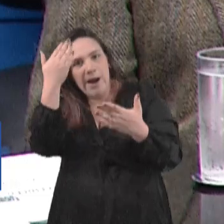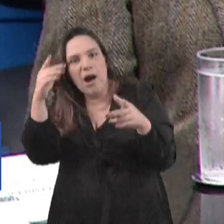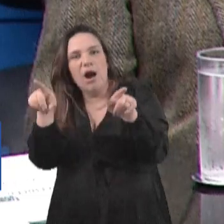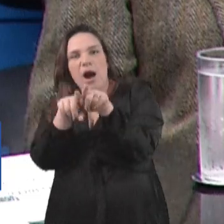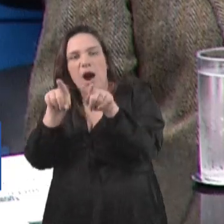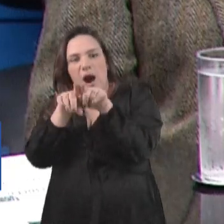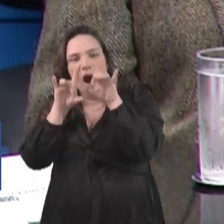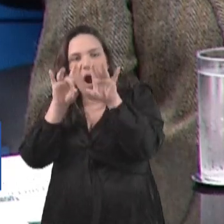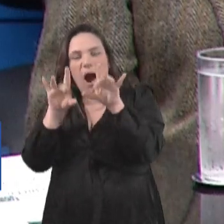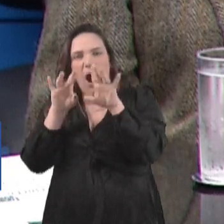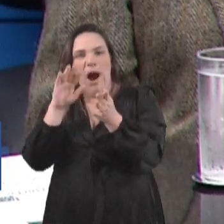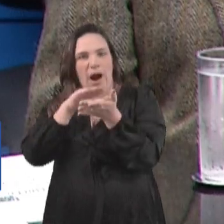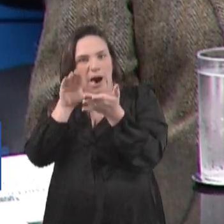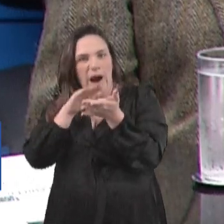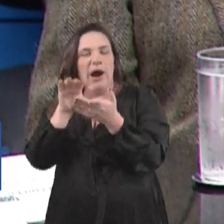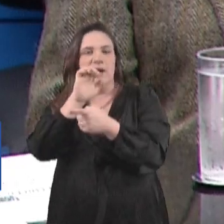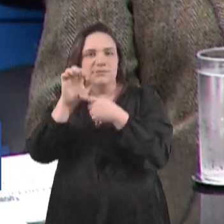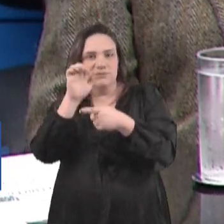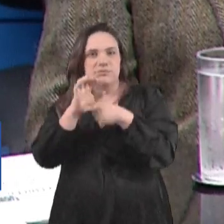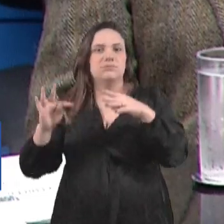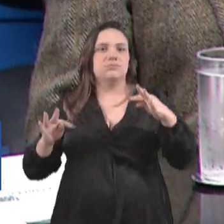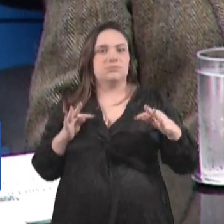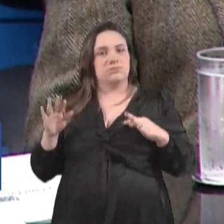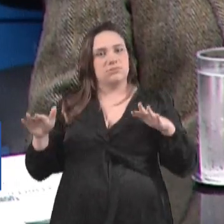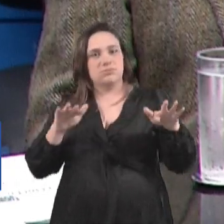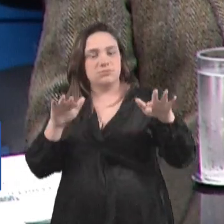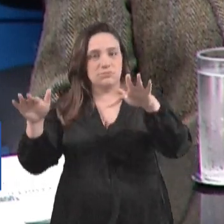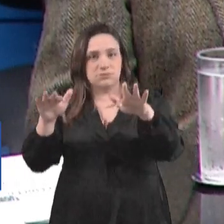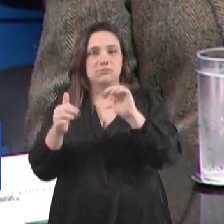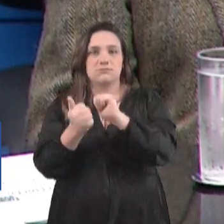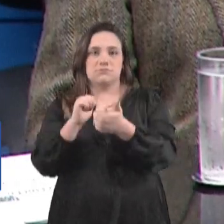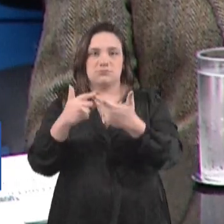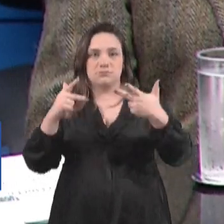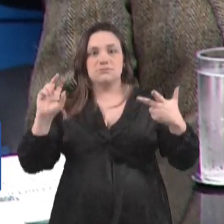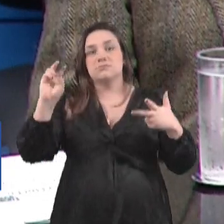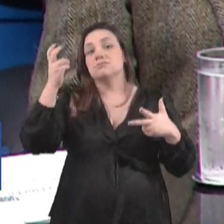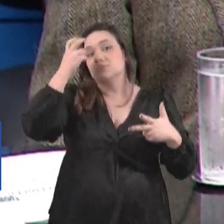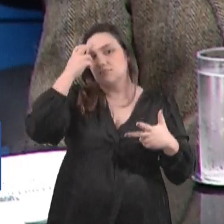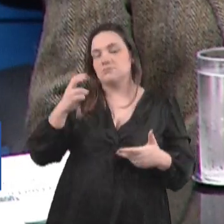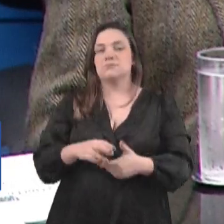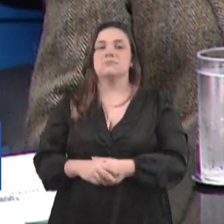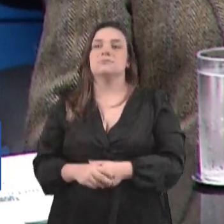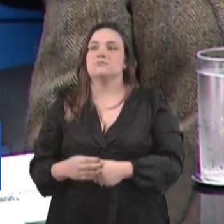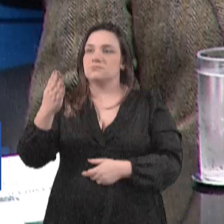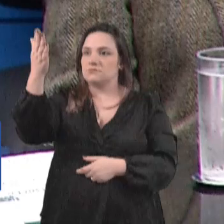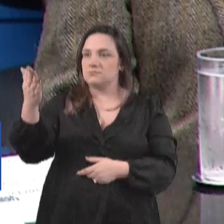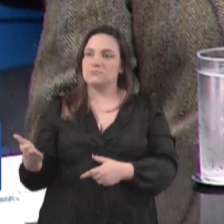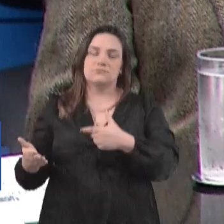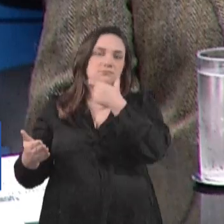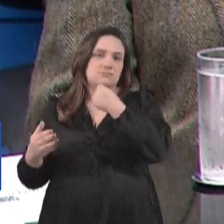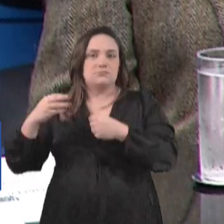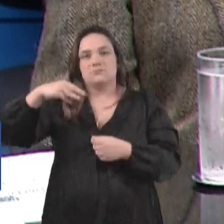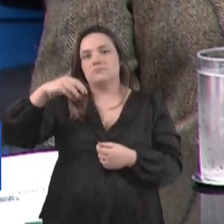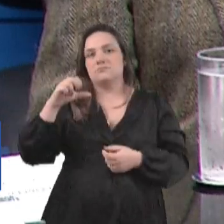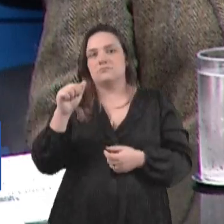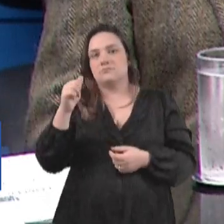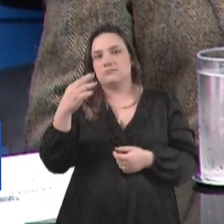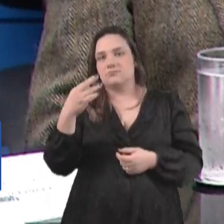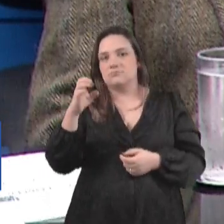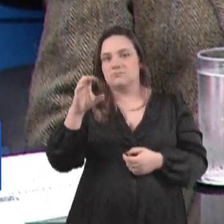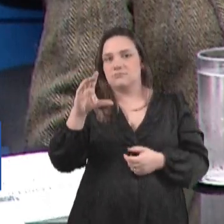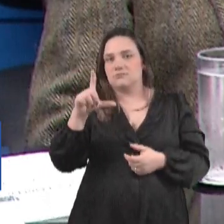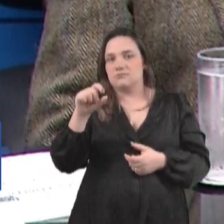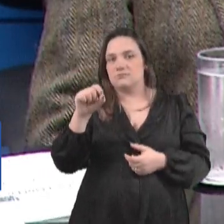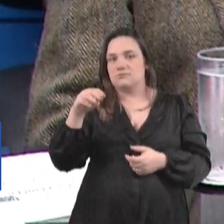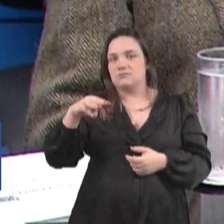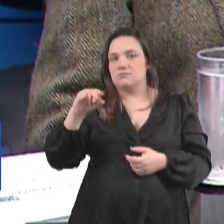agradecimento especial à Secretaria de Estado de Turismo, Esporte e Cultura, na pessoa do secretário Marcelo Miranda,